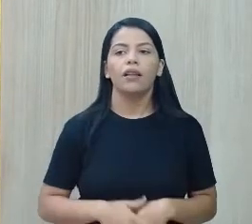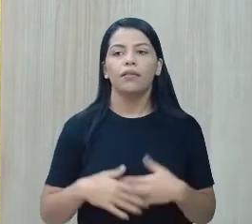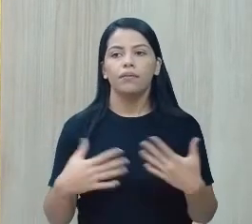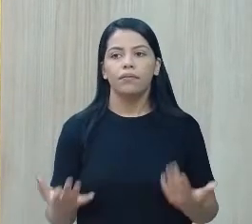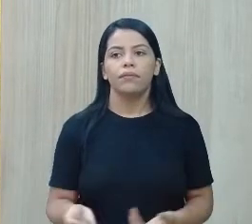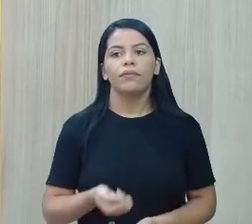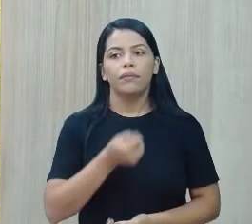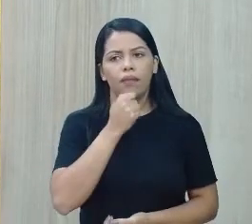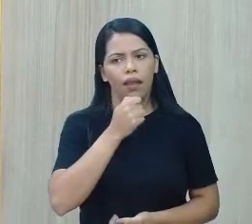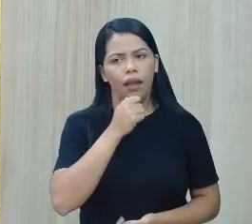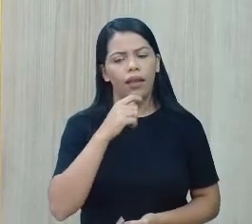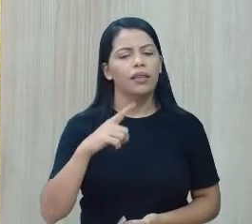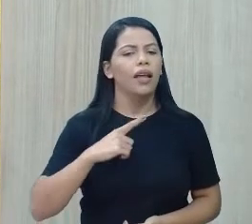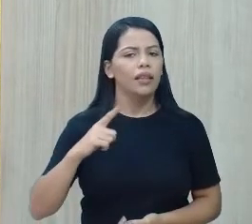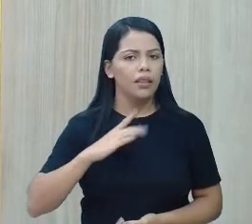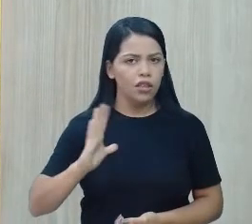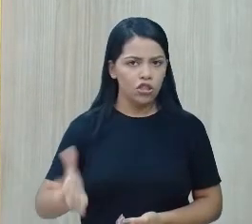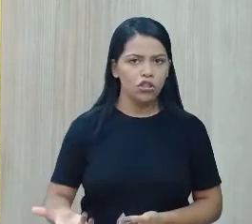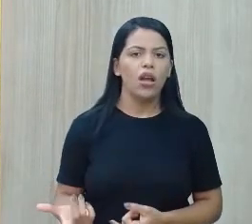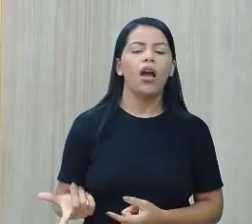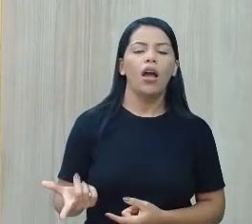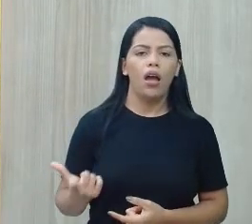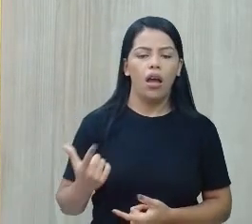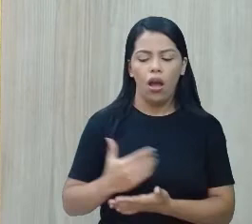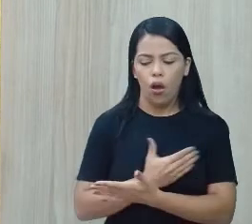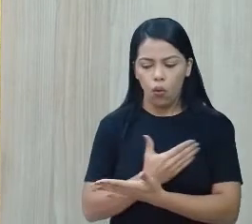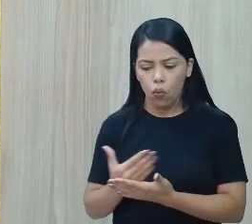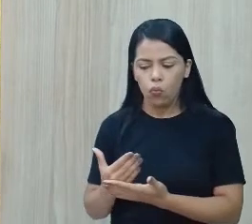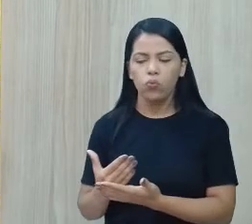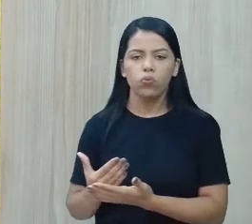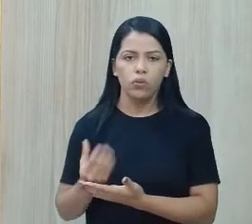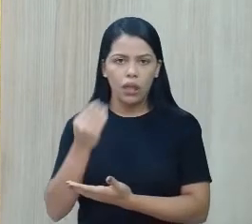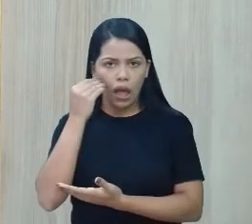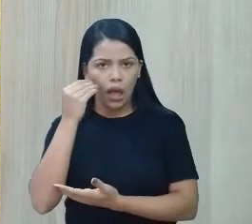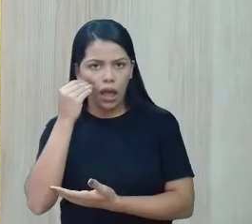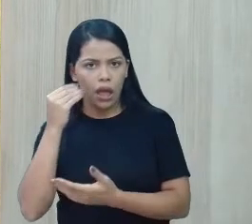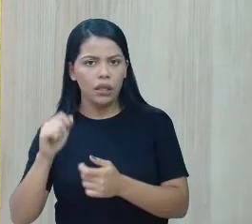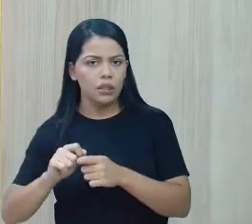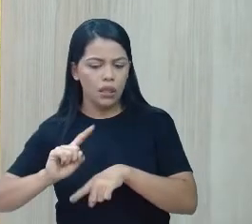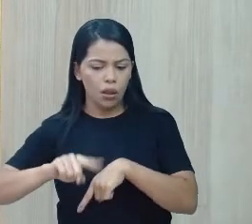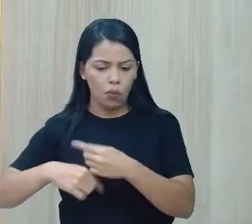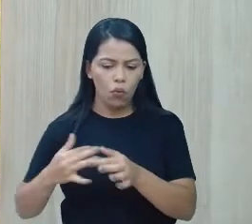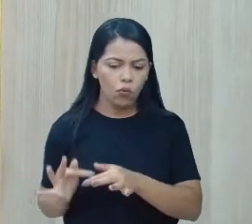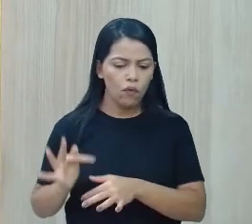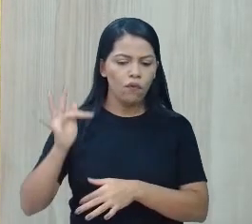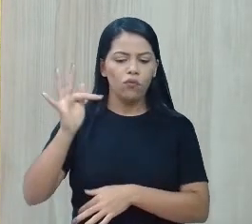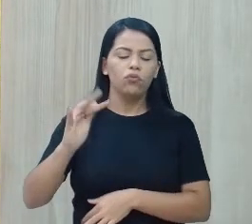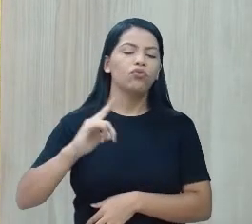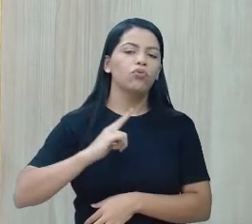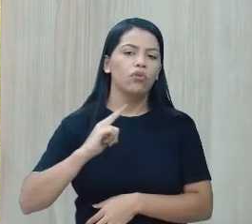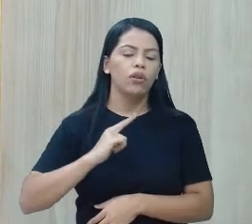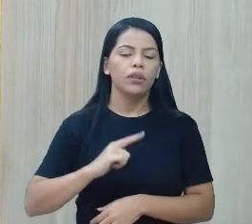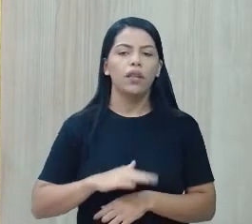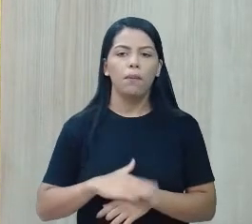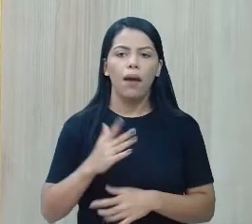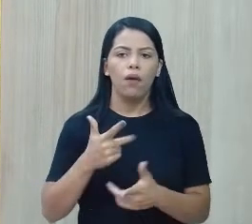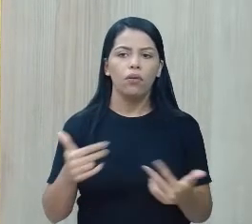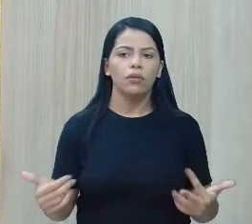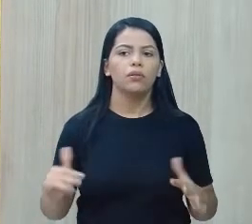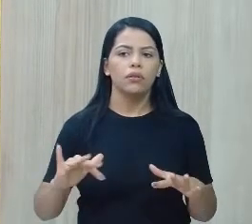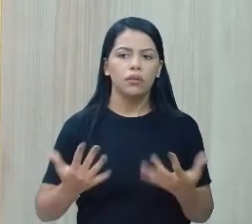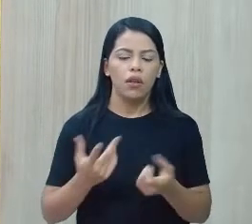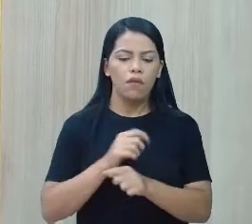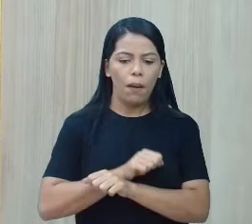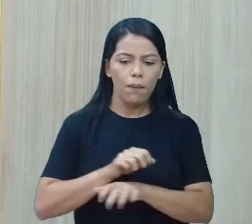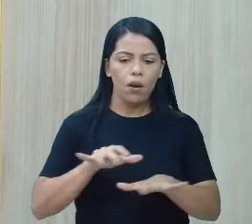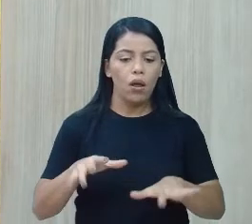Ainda, mas já tem protótipos por aí já, Tem. né? E isso eu acho que muito em breve deve se popularizar